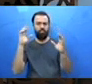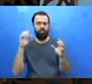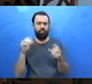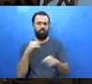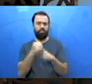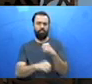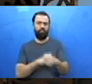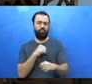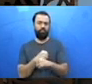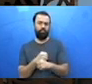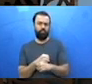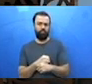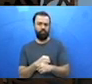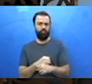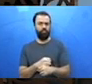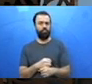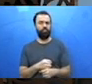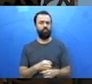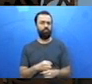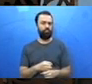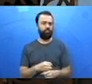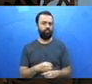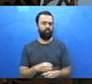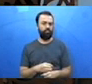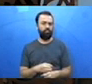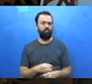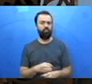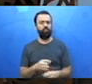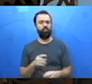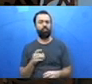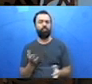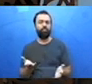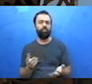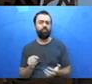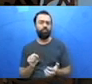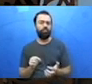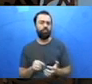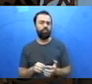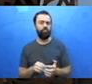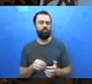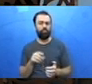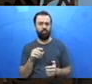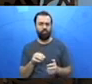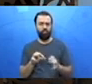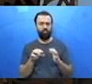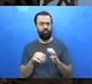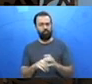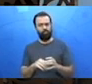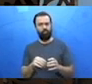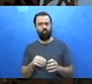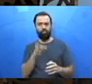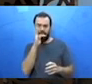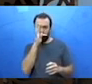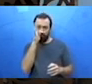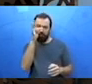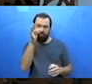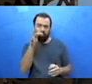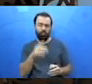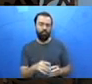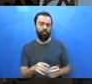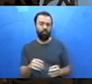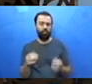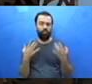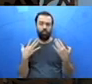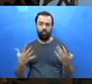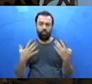olha lá, um conjunto E. Quais seriam as estações? Primavera, verão, outono e